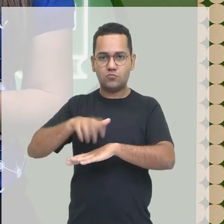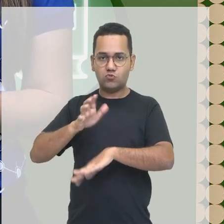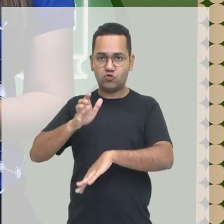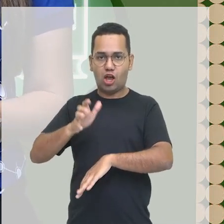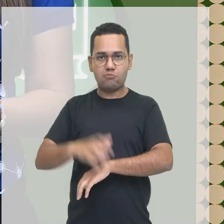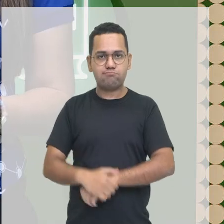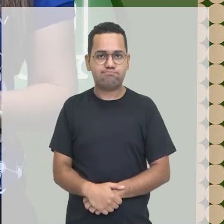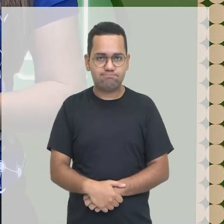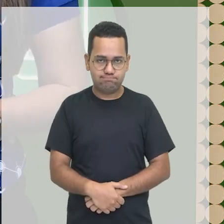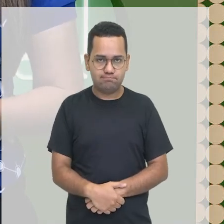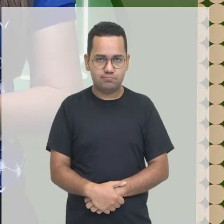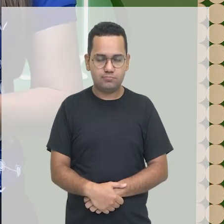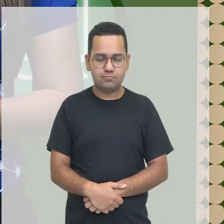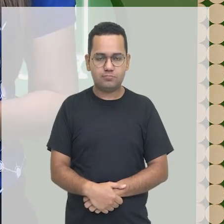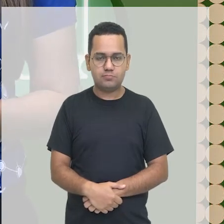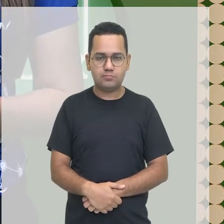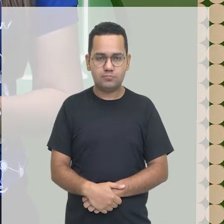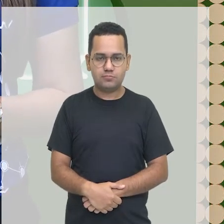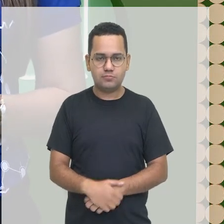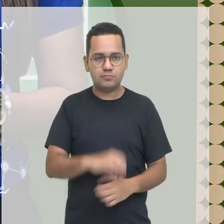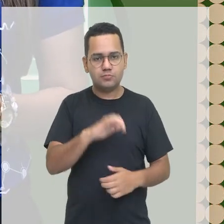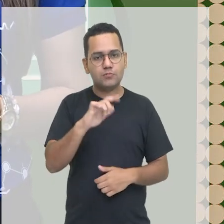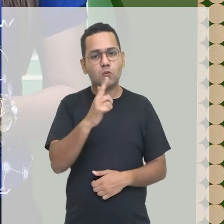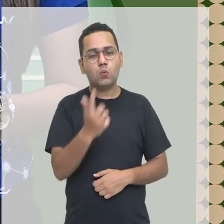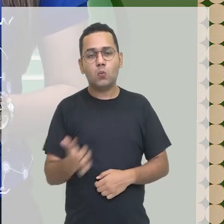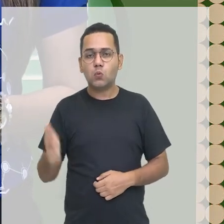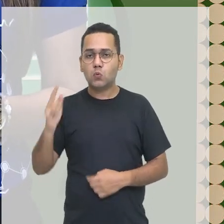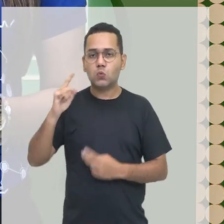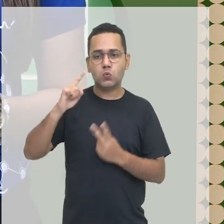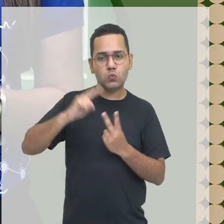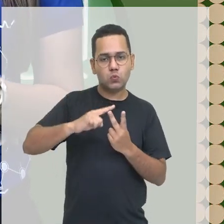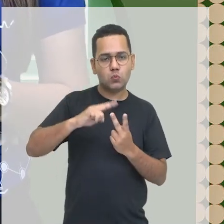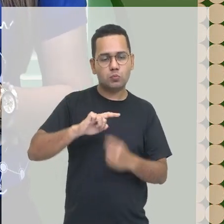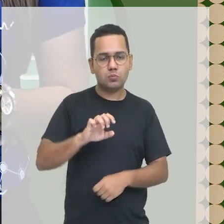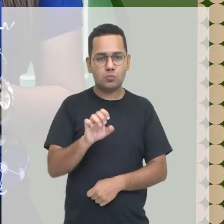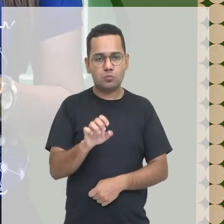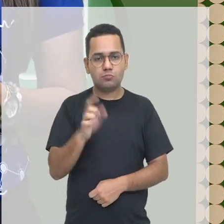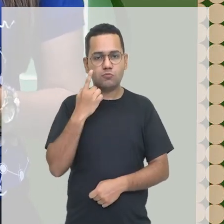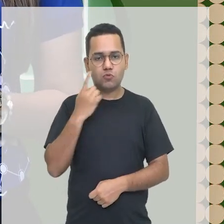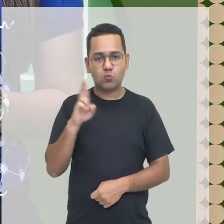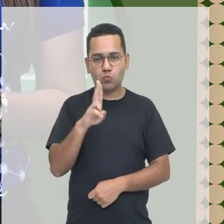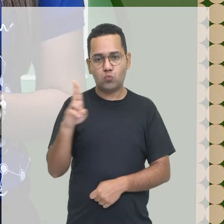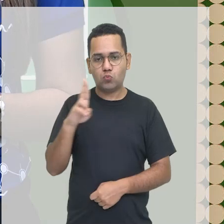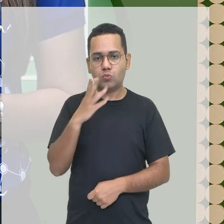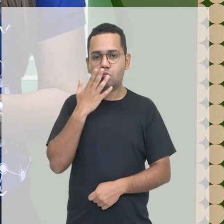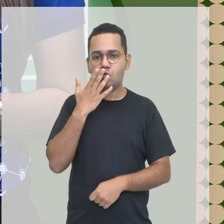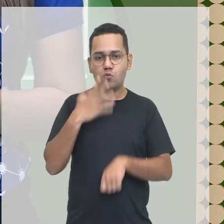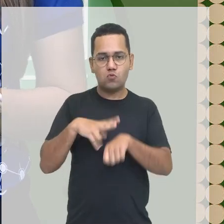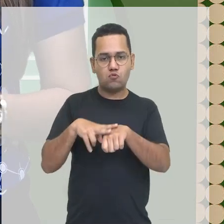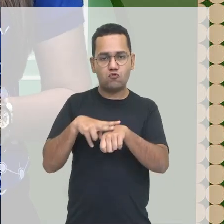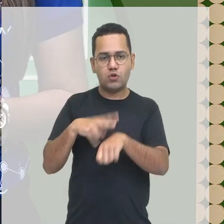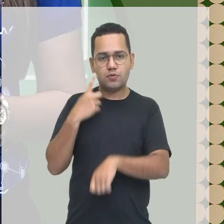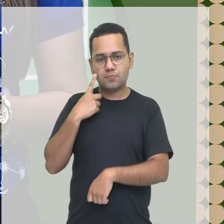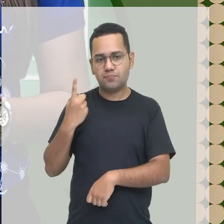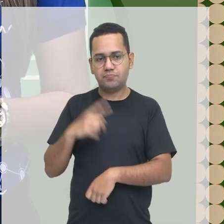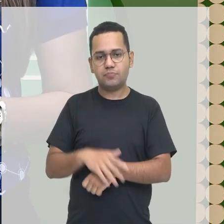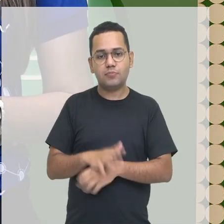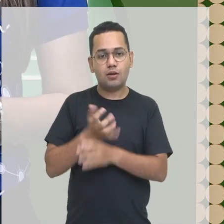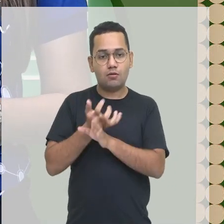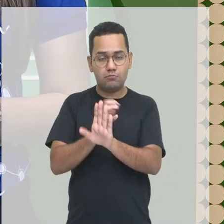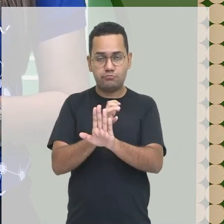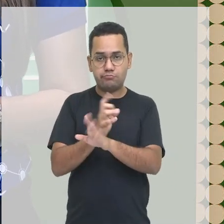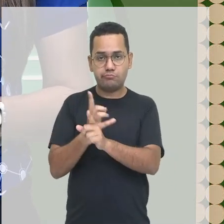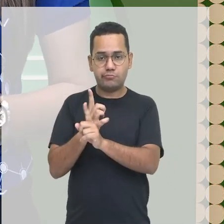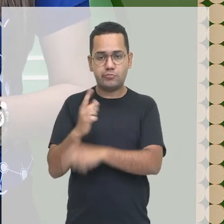membros, certo? Nós temos também outra espécie, o Ororhynthus guinensis, né, que é um fóssil encontrado